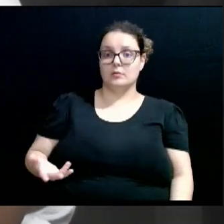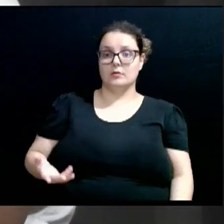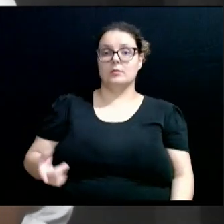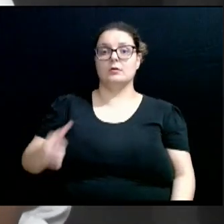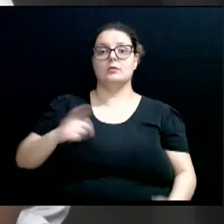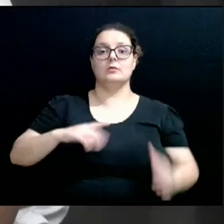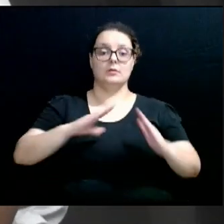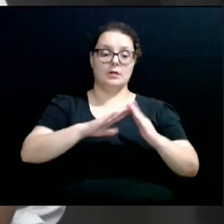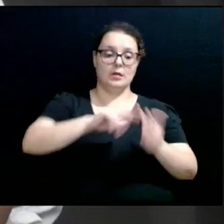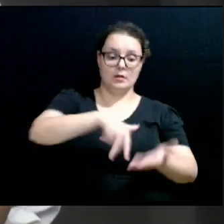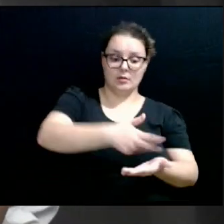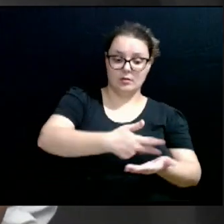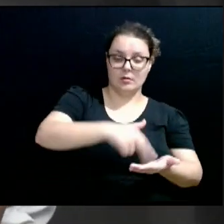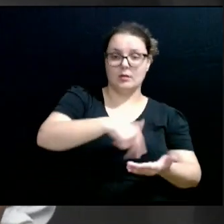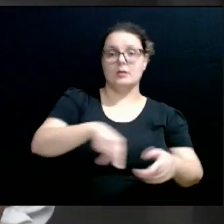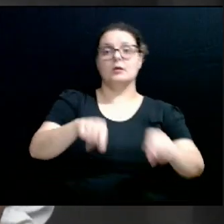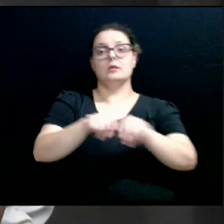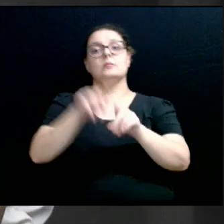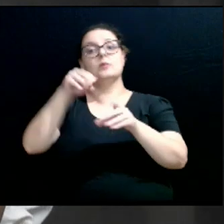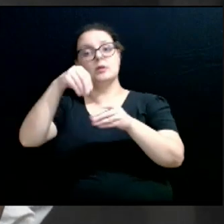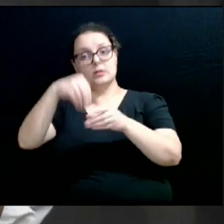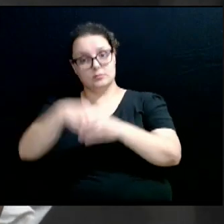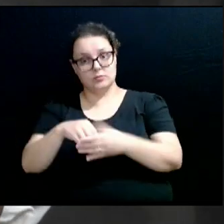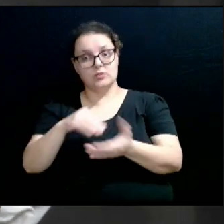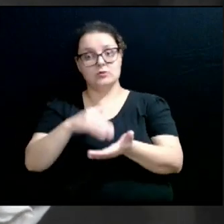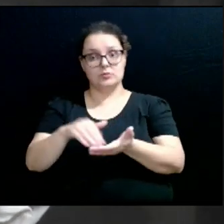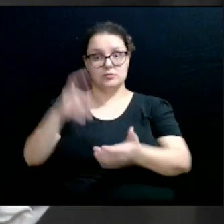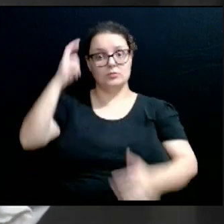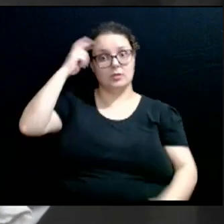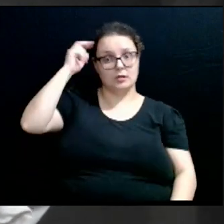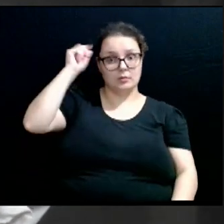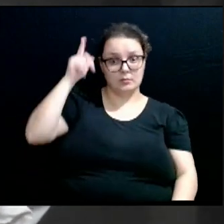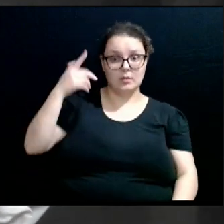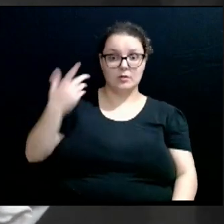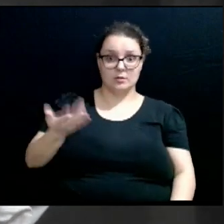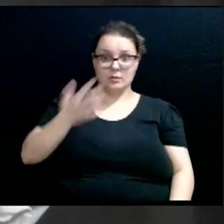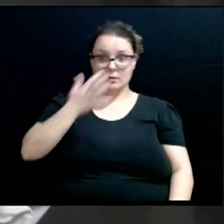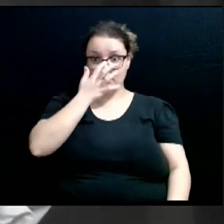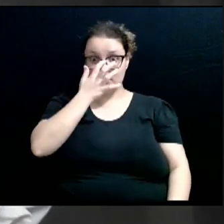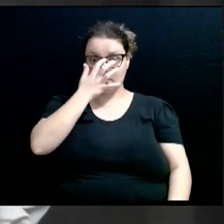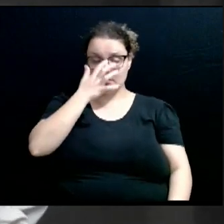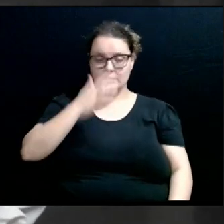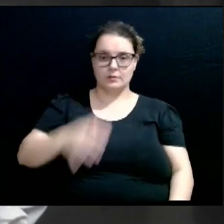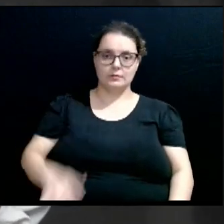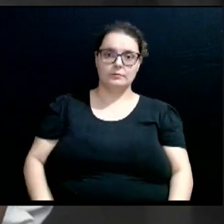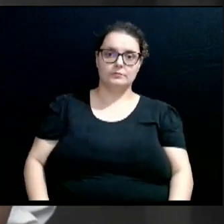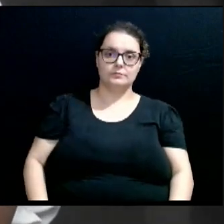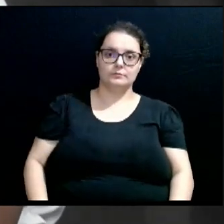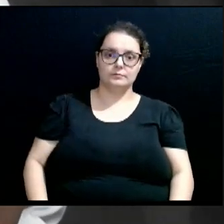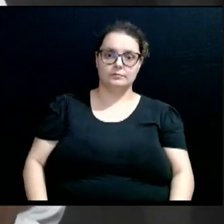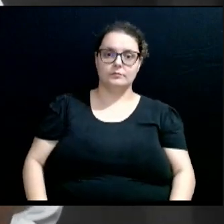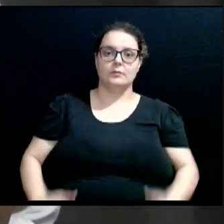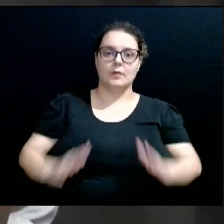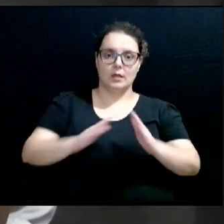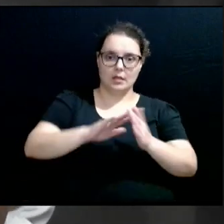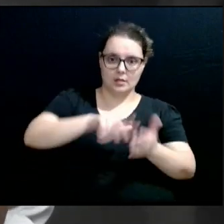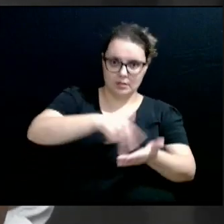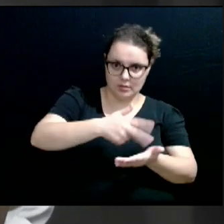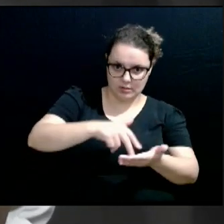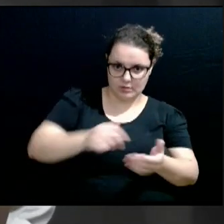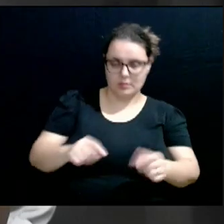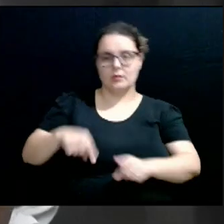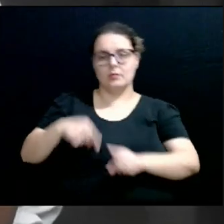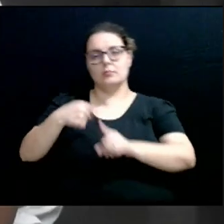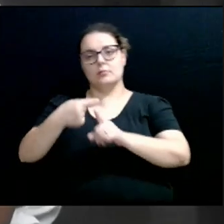também está dentro da Secretaria de Cultura. Então a Casa do Hip Hop, mas a Coordenadoria